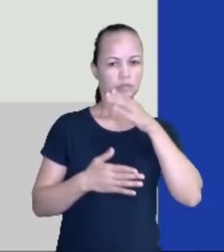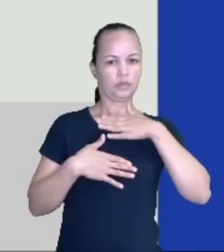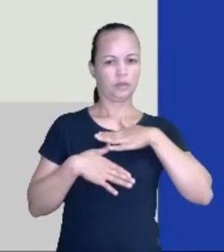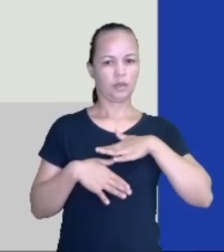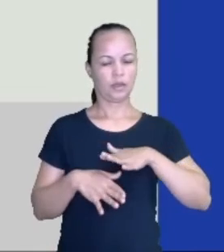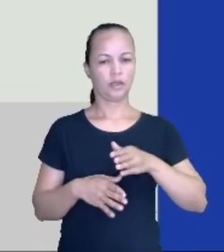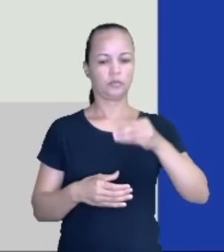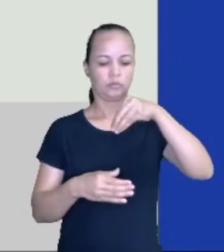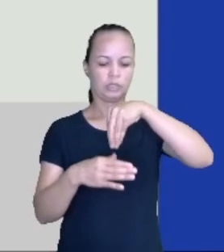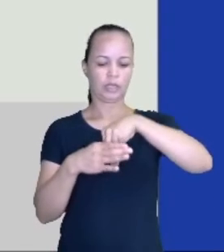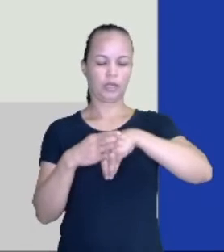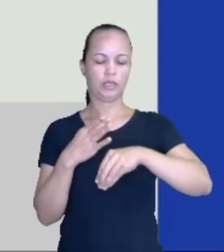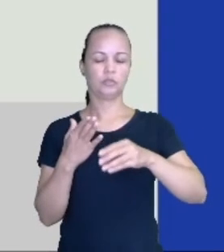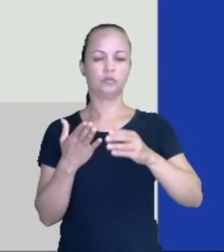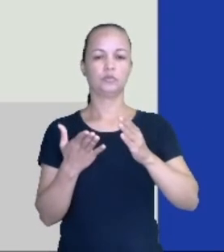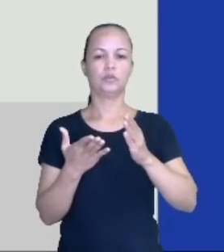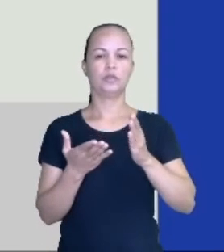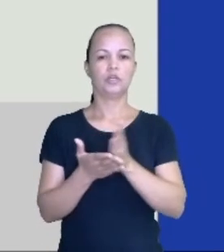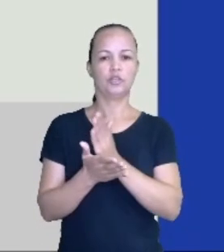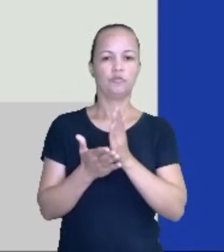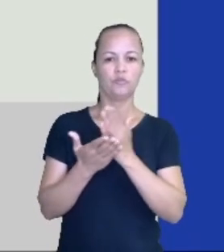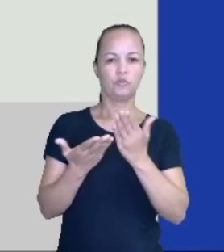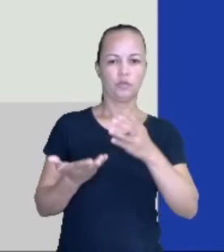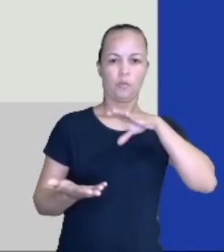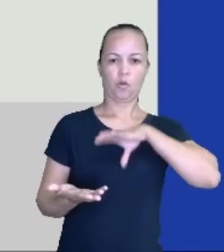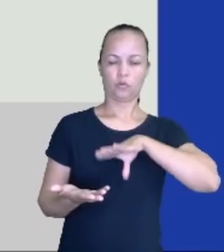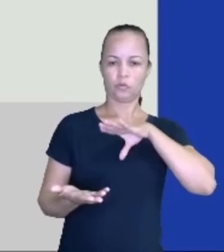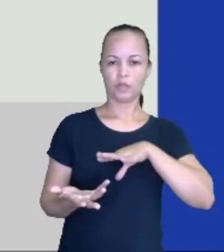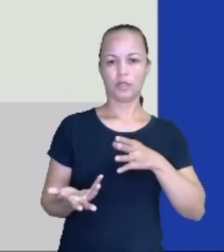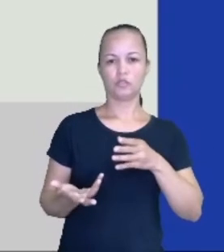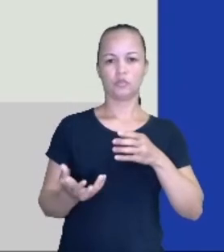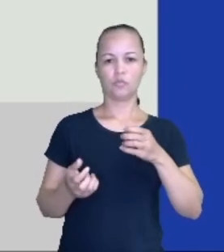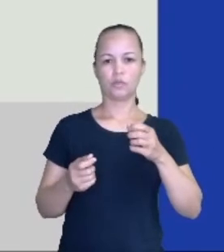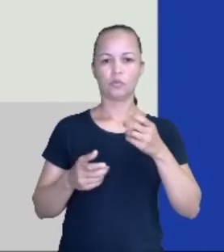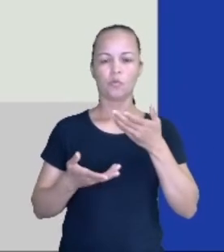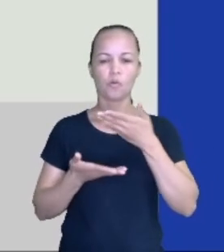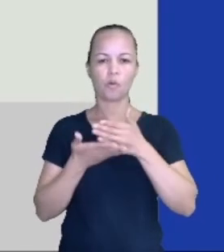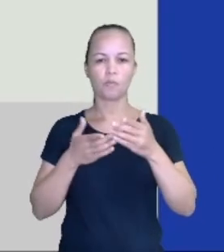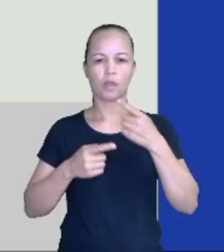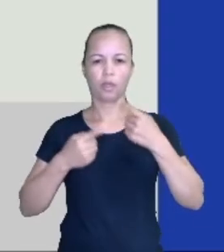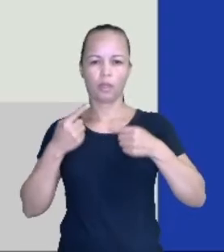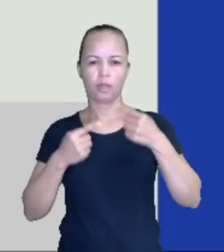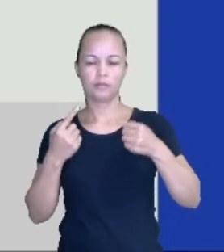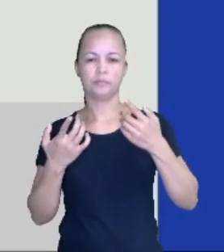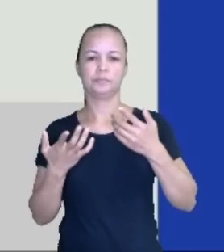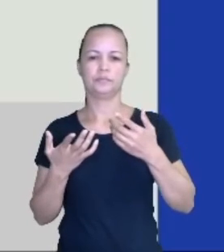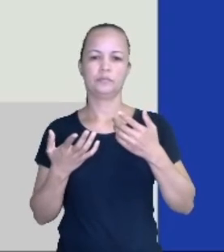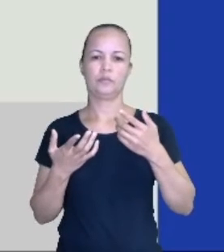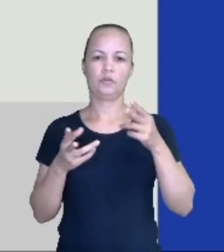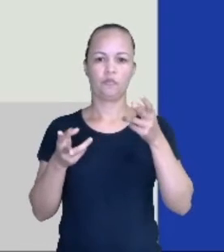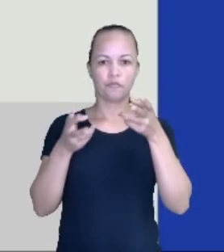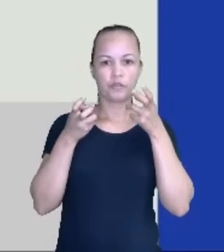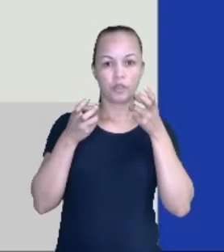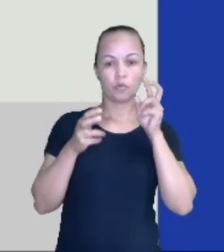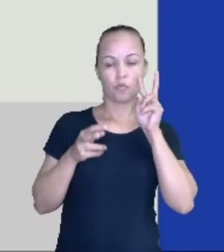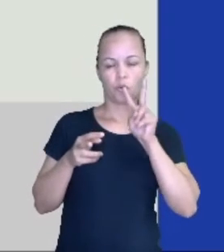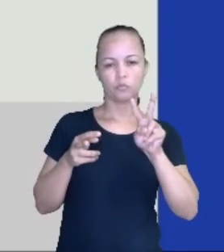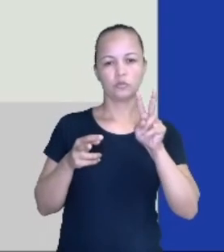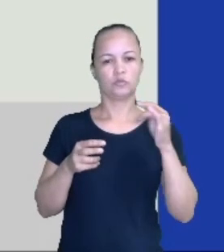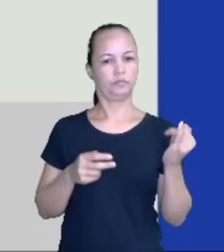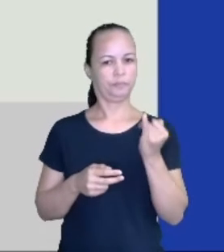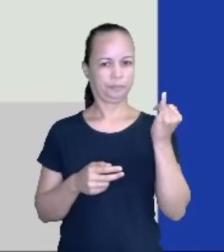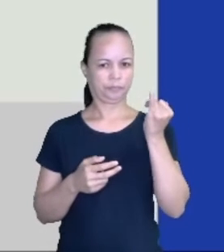livro de português quando estourou a discussão. Viram como eu sou importante? Disse a